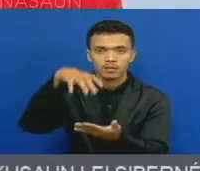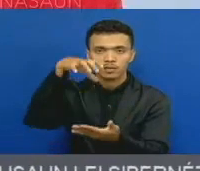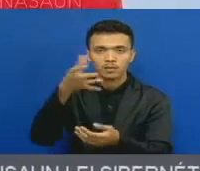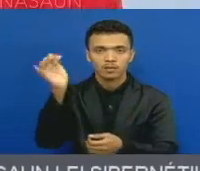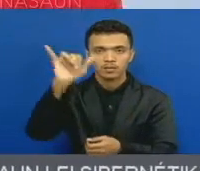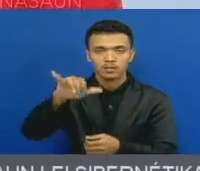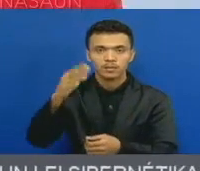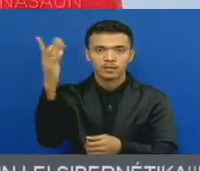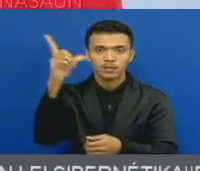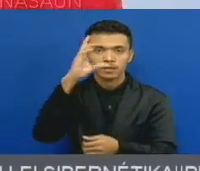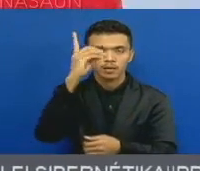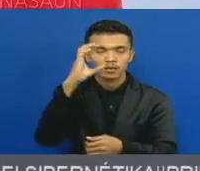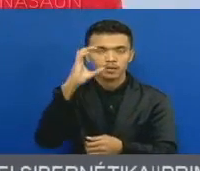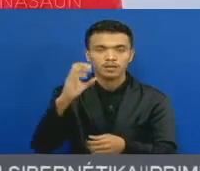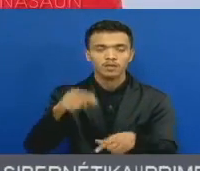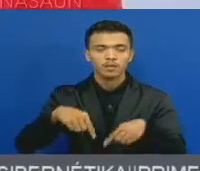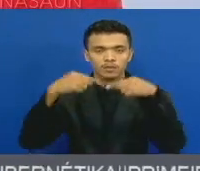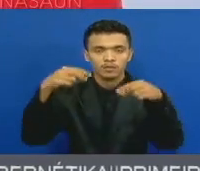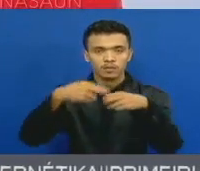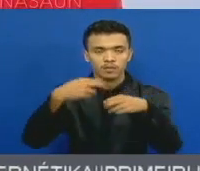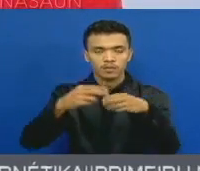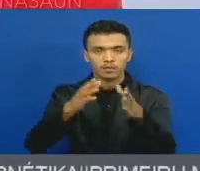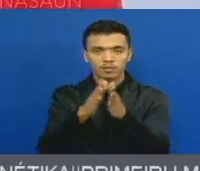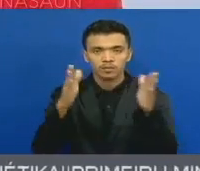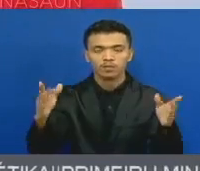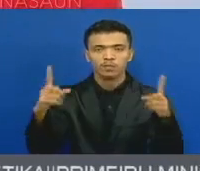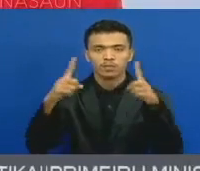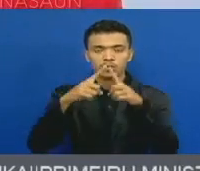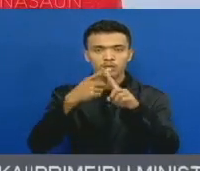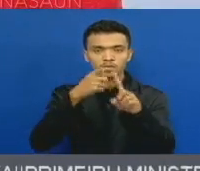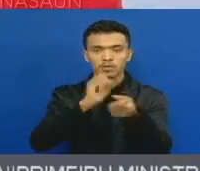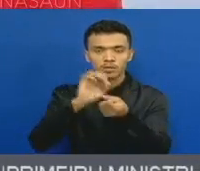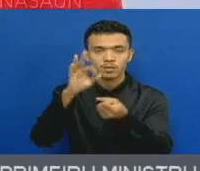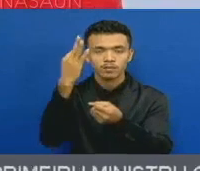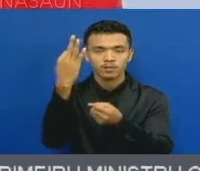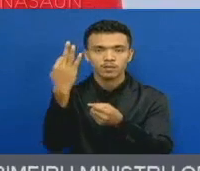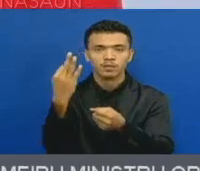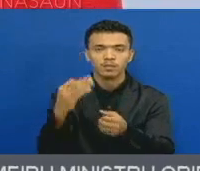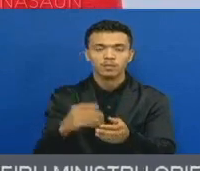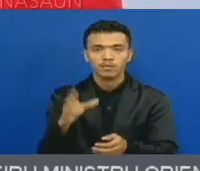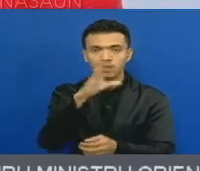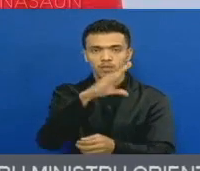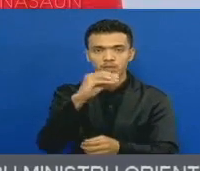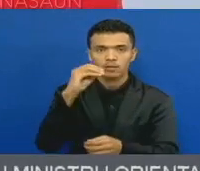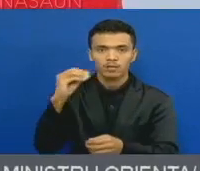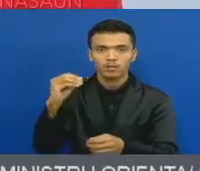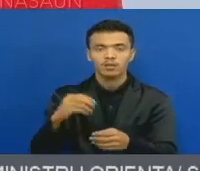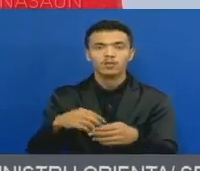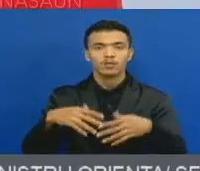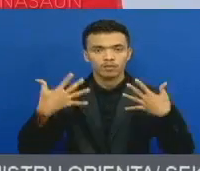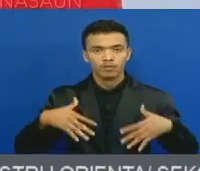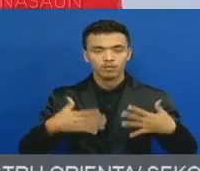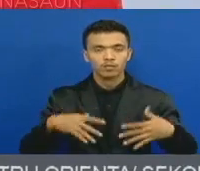LDC, que tem impacto muito negativo, mais a pandemia, Covid, e mais a guerra na